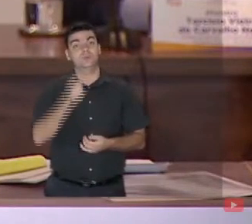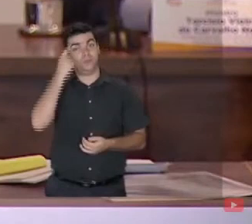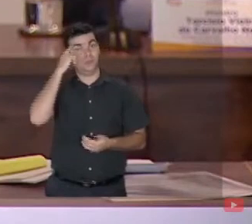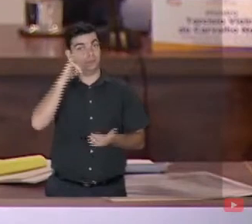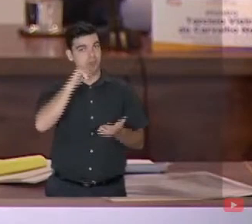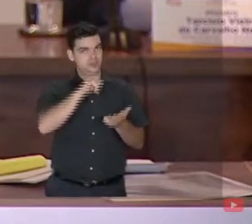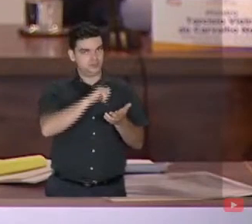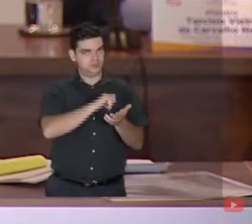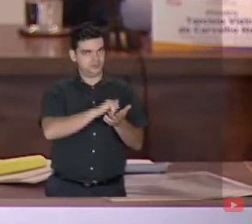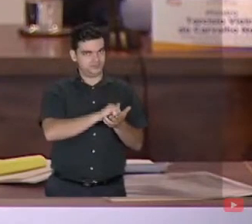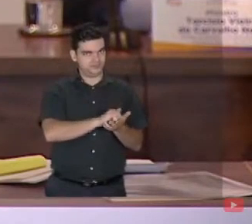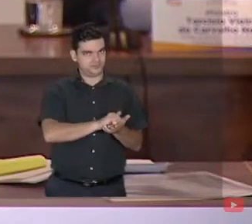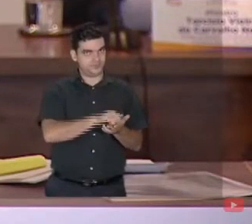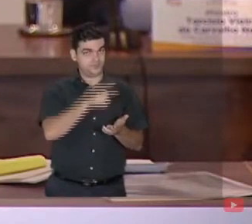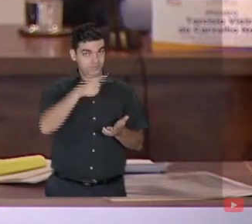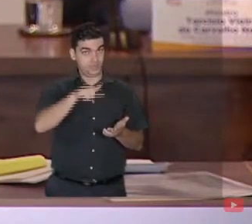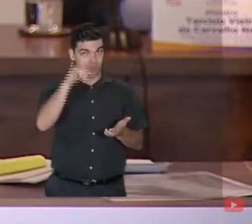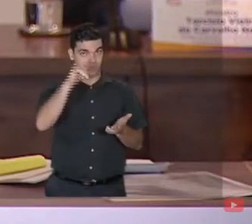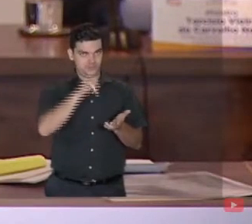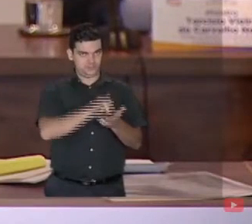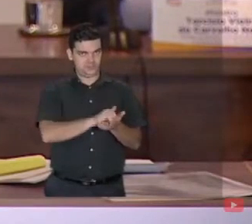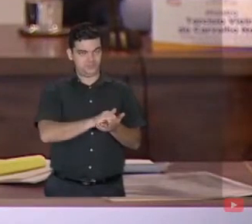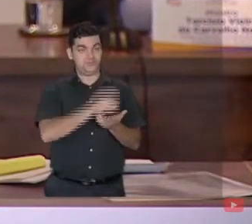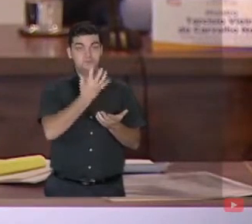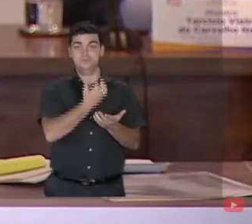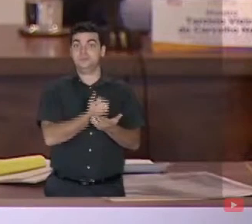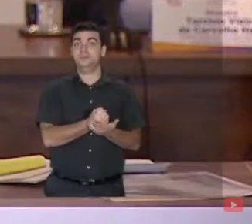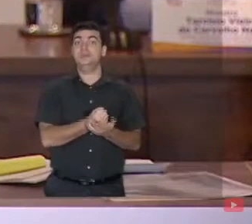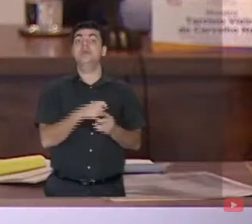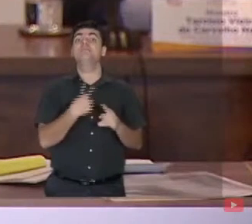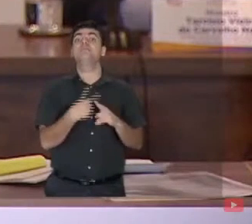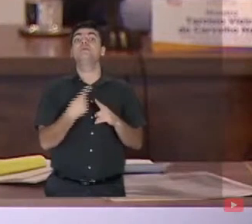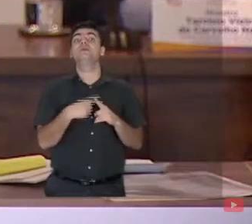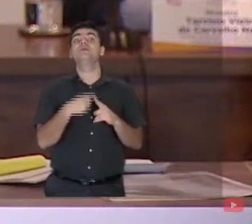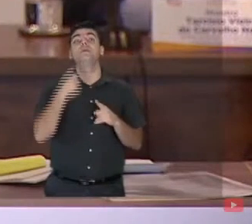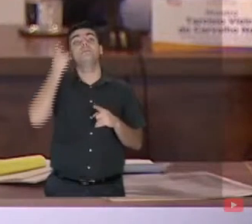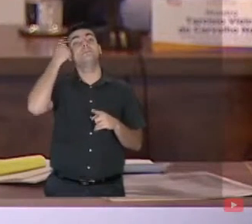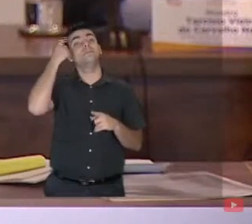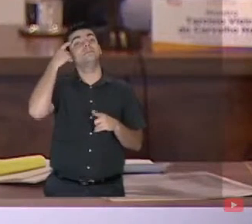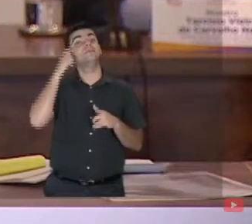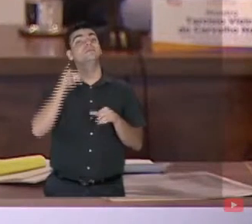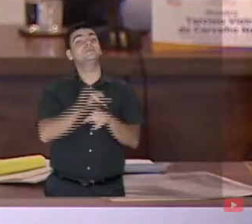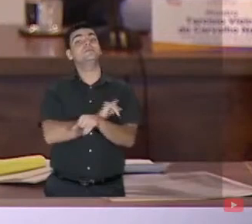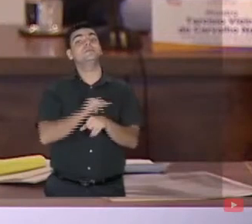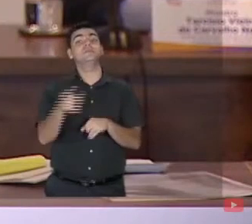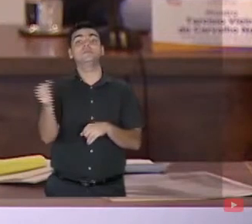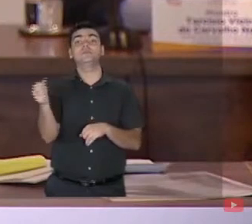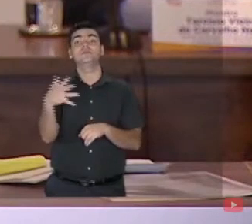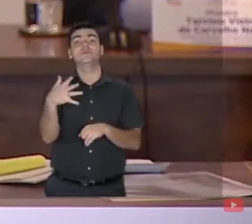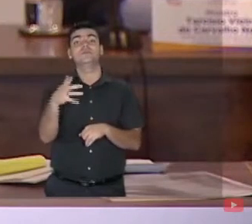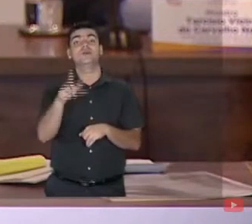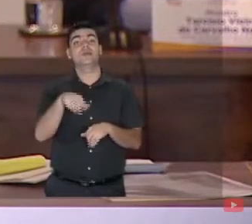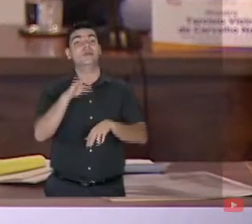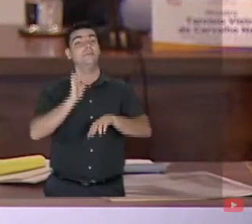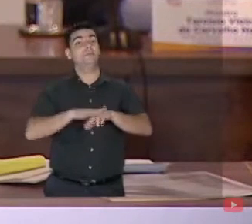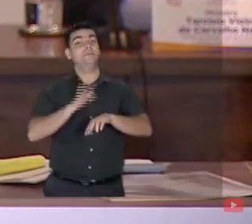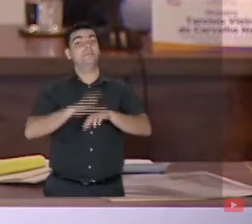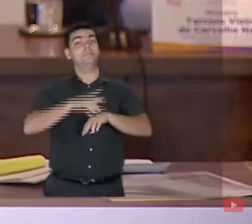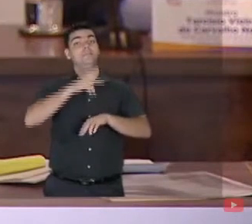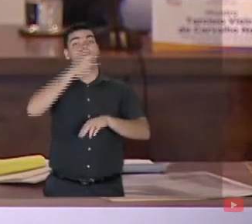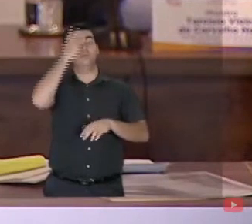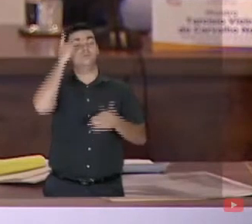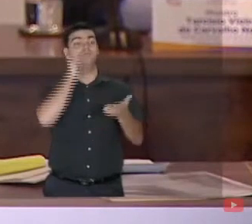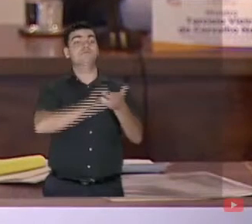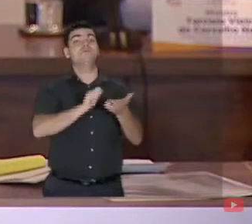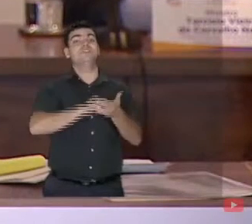e-título apresentou de problema foi uma inovação que se pretendeu criar esse ano, que era a justificativa